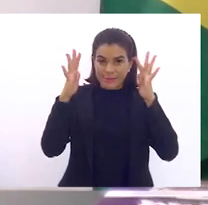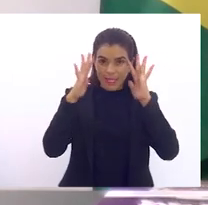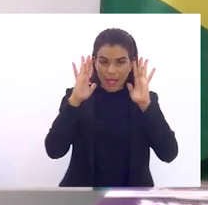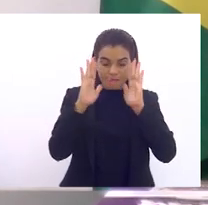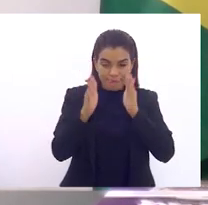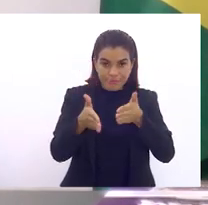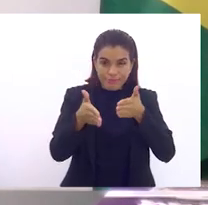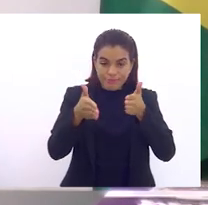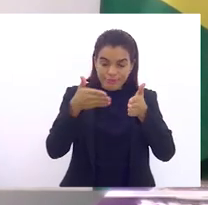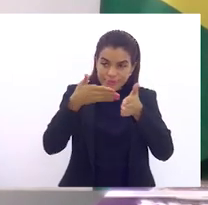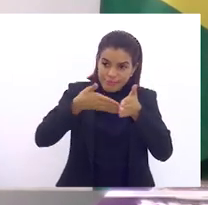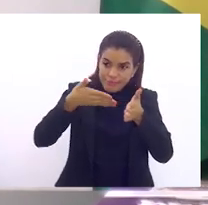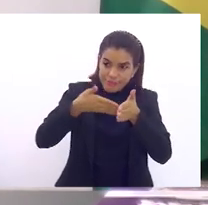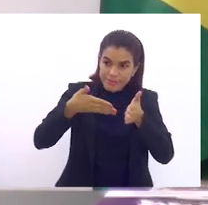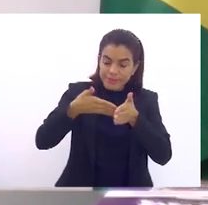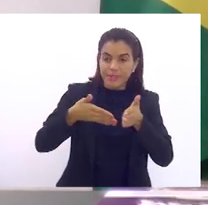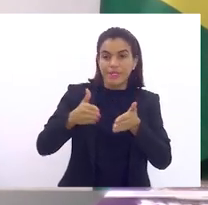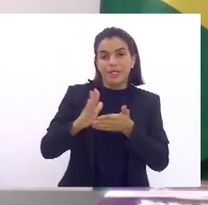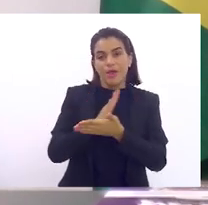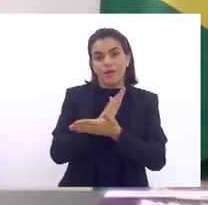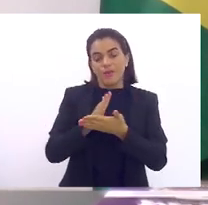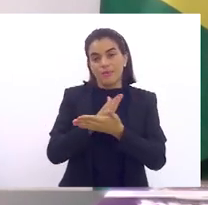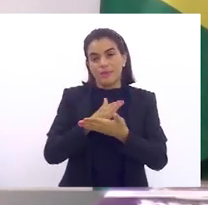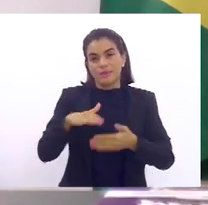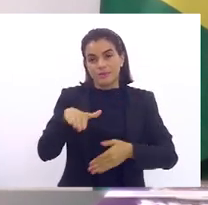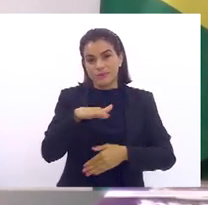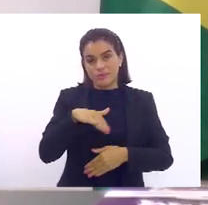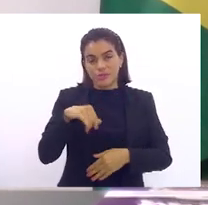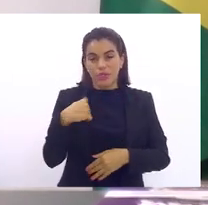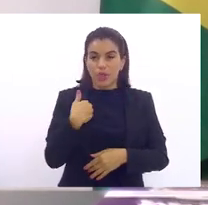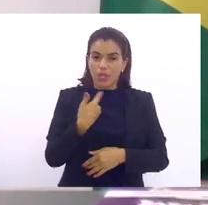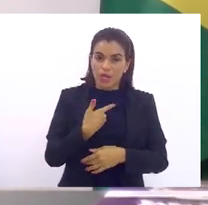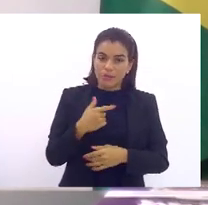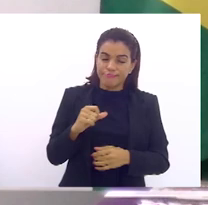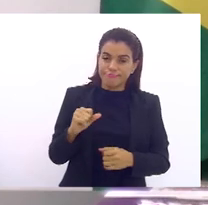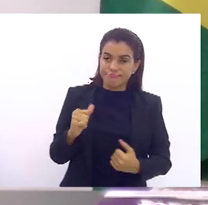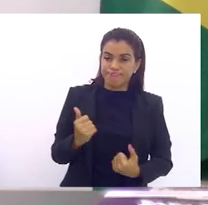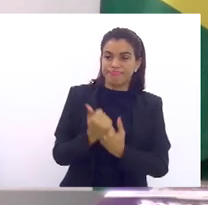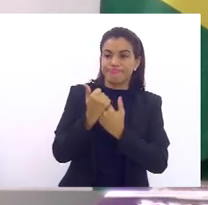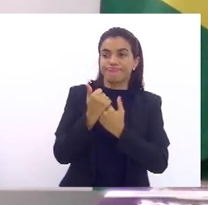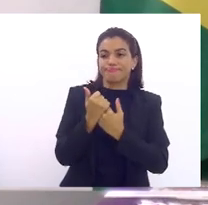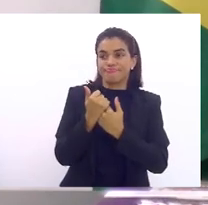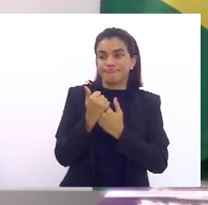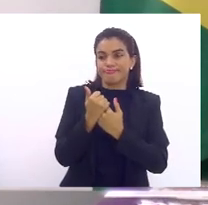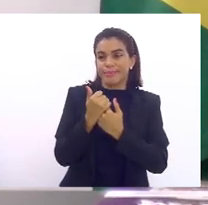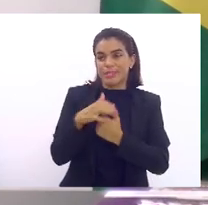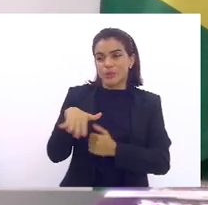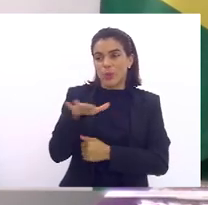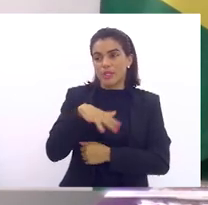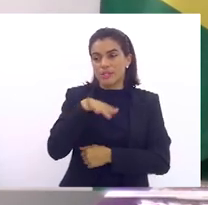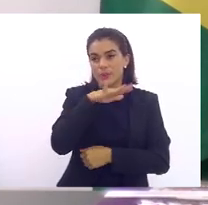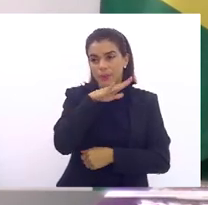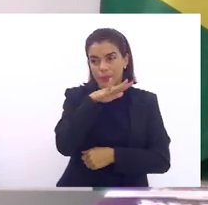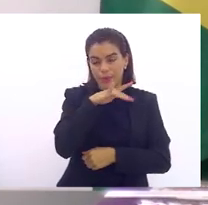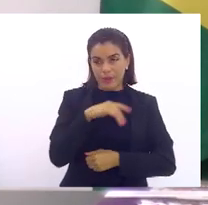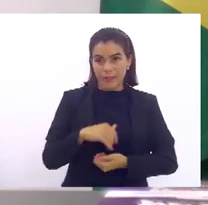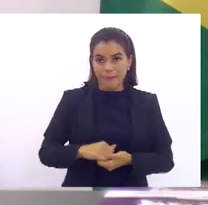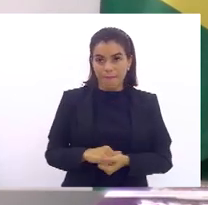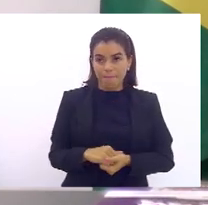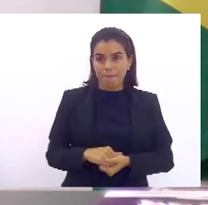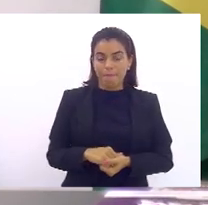né e e e por isso muitas vezes reforçamos esses esses estigmas e E acabamos sendo um fator de